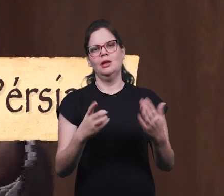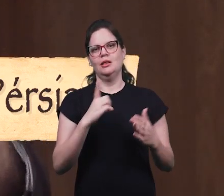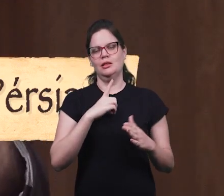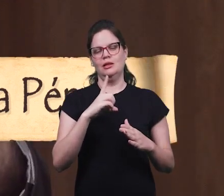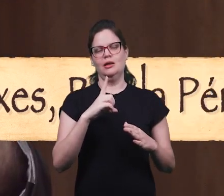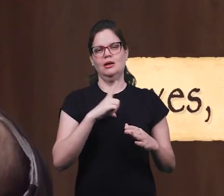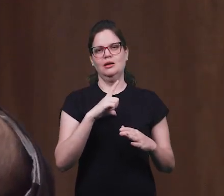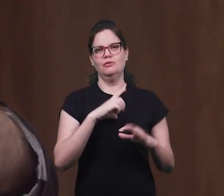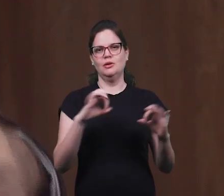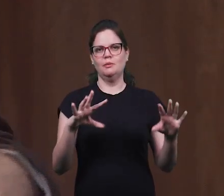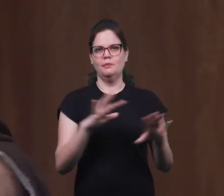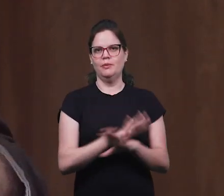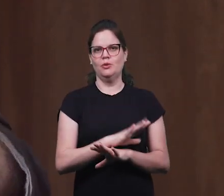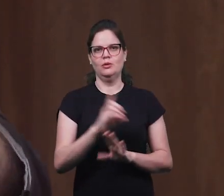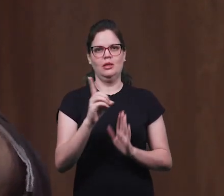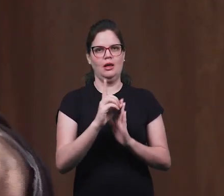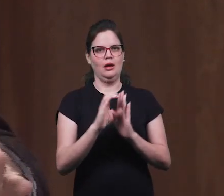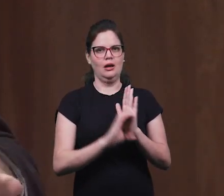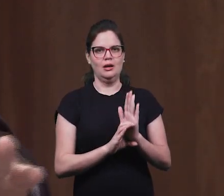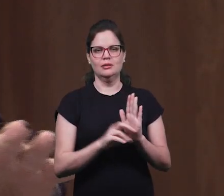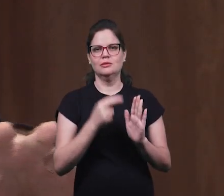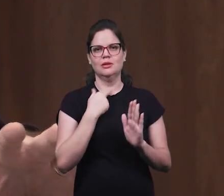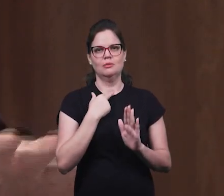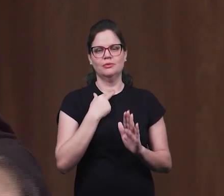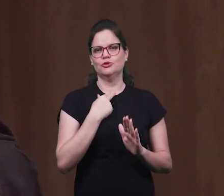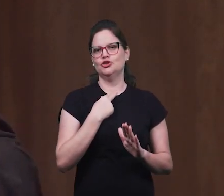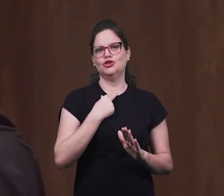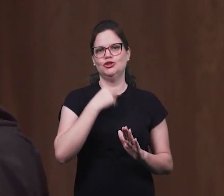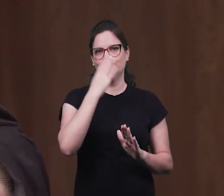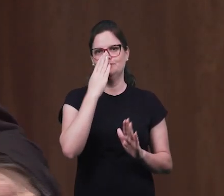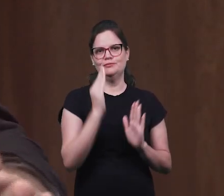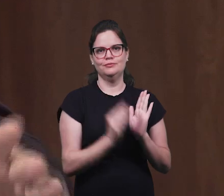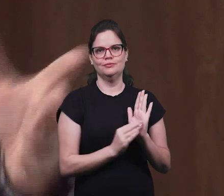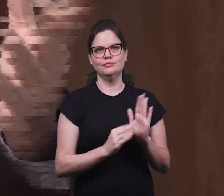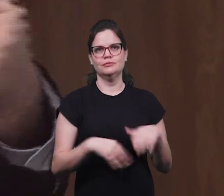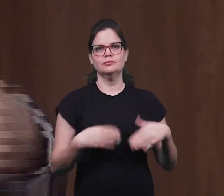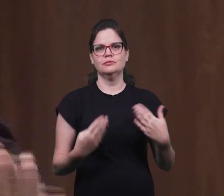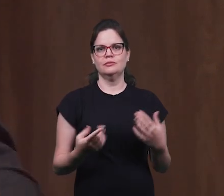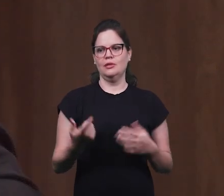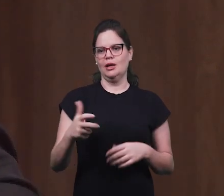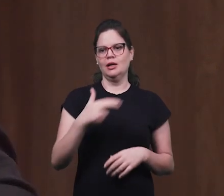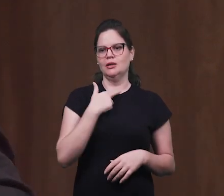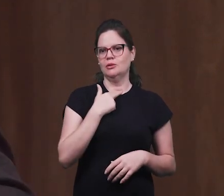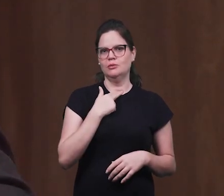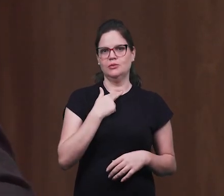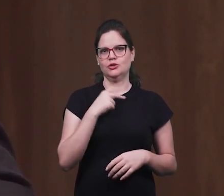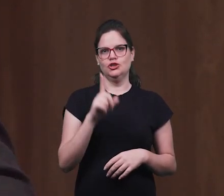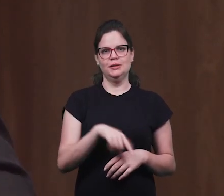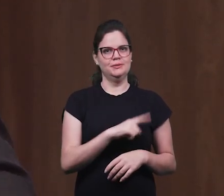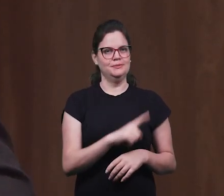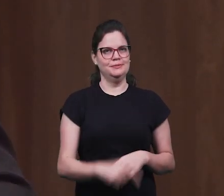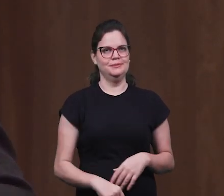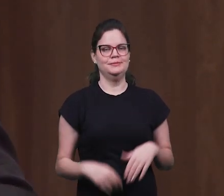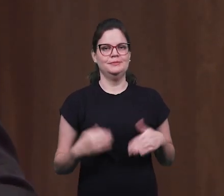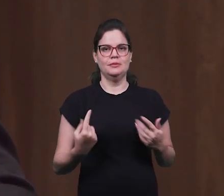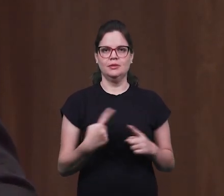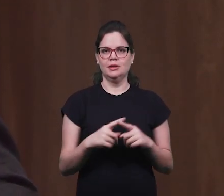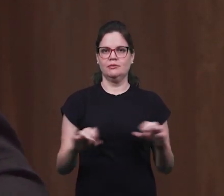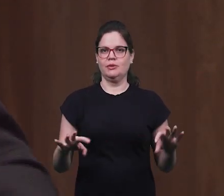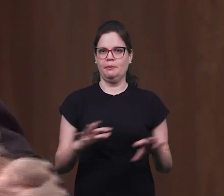podia voltar atrás, e era uma coisa deles lá. Ele fazia o decreto, nem ele mesmo podia revogar.